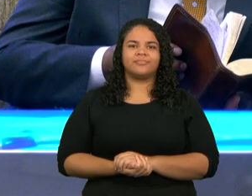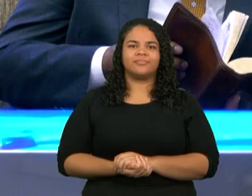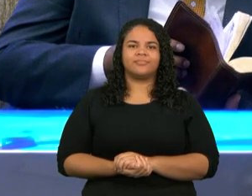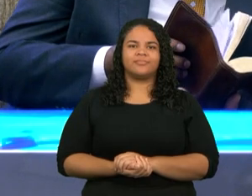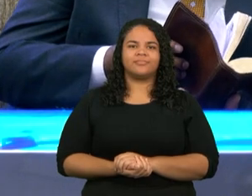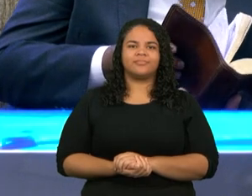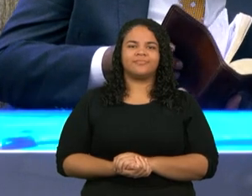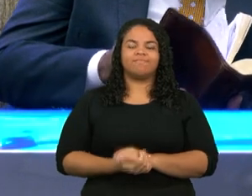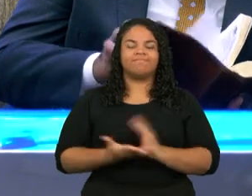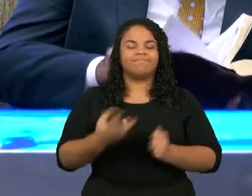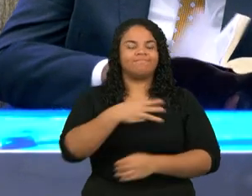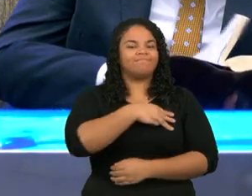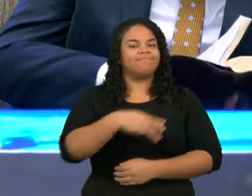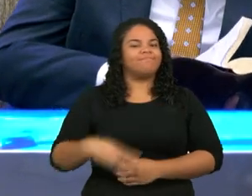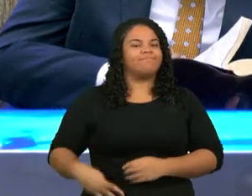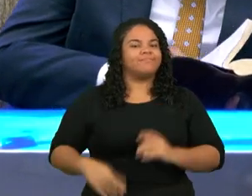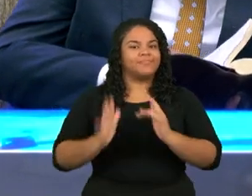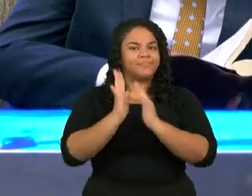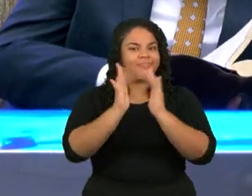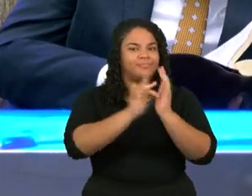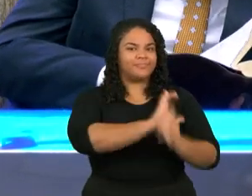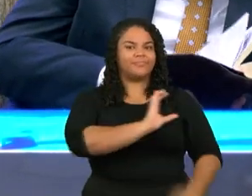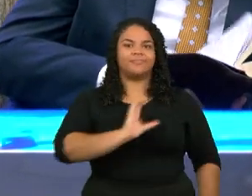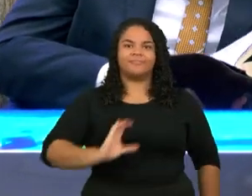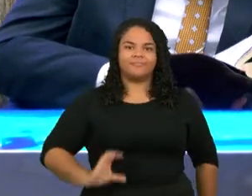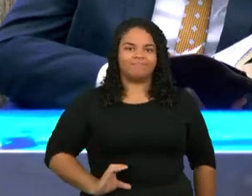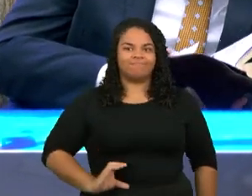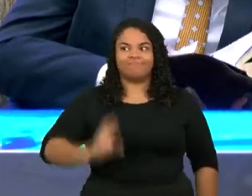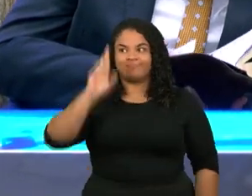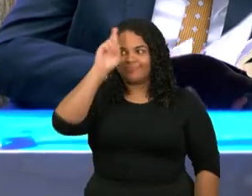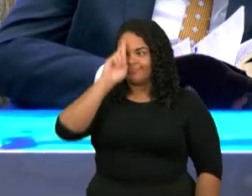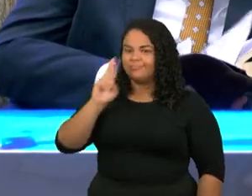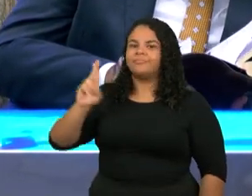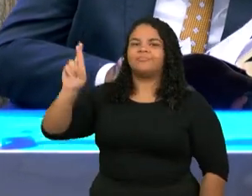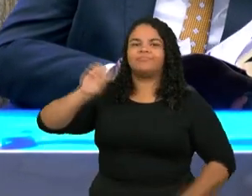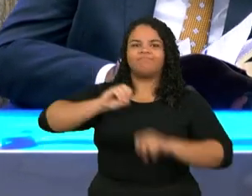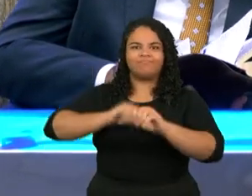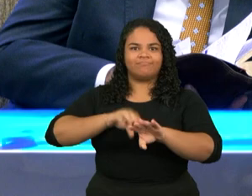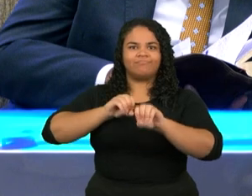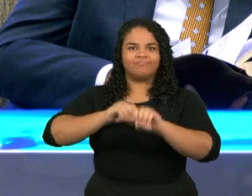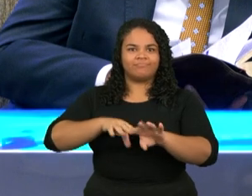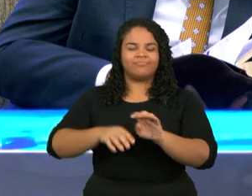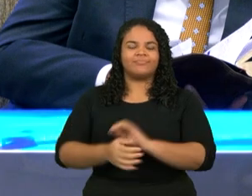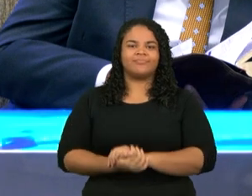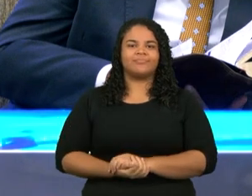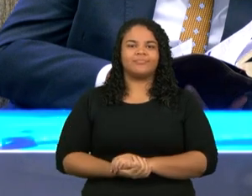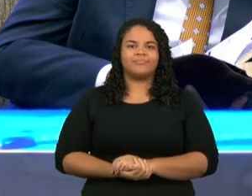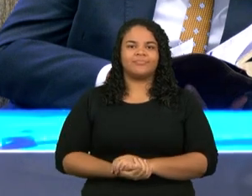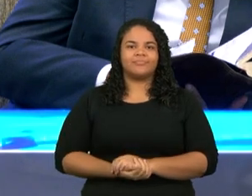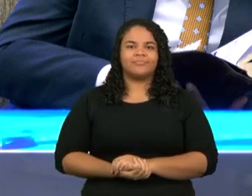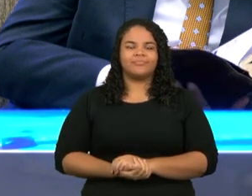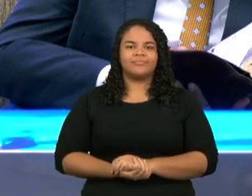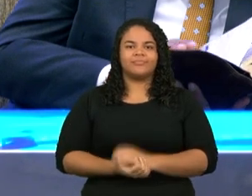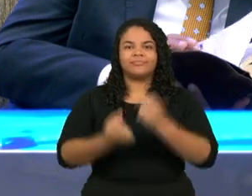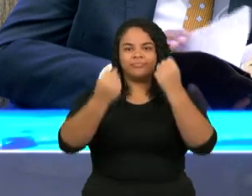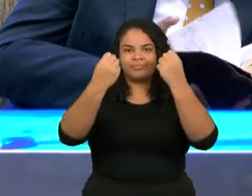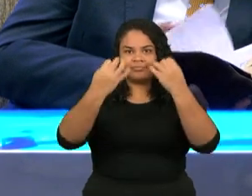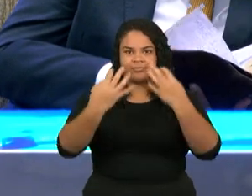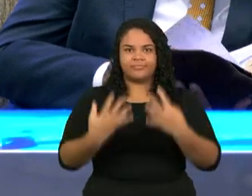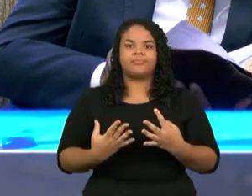do mestre Jesus e nosso senhor Jesus Cristo na parábola